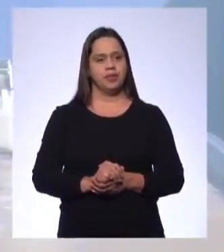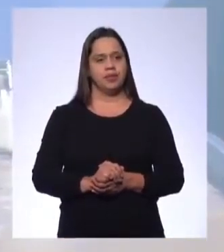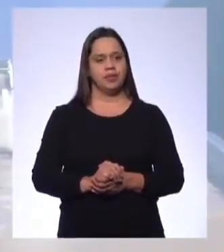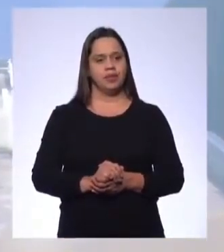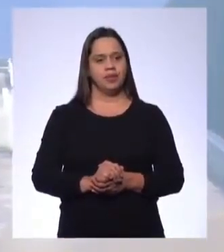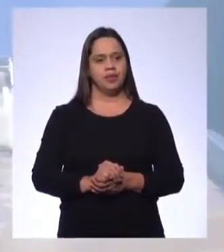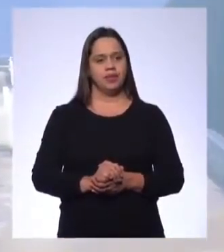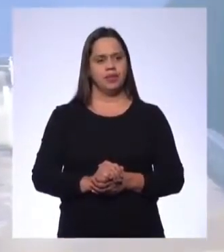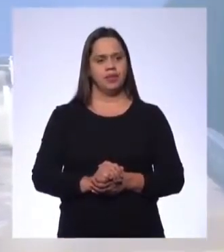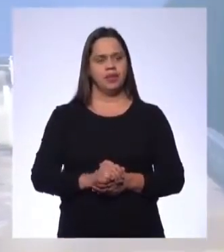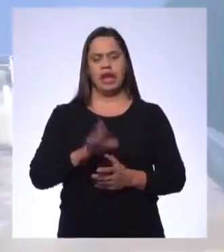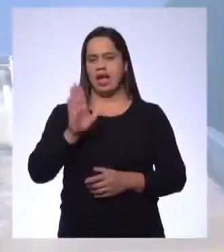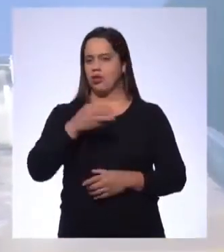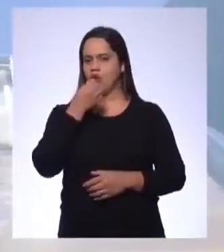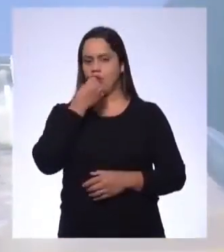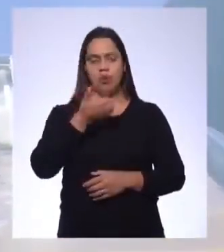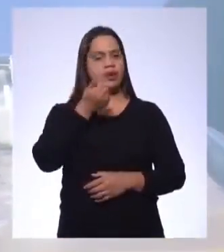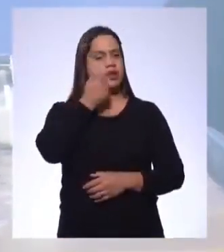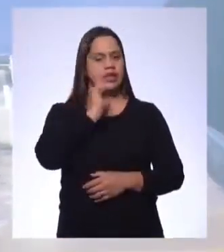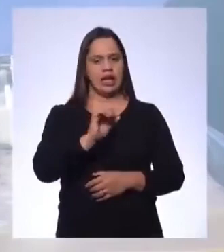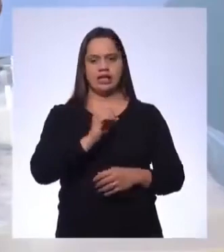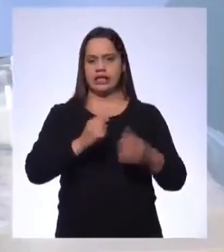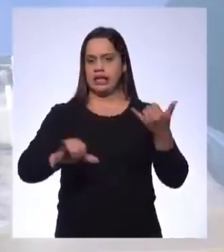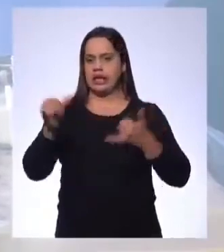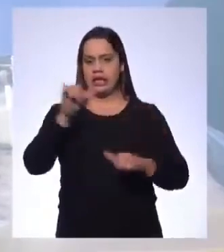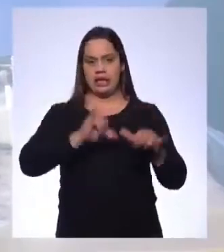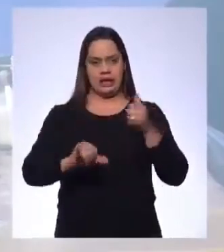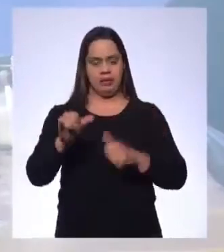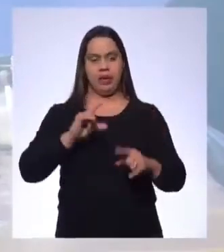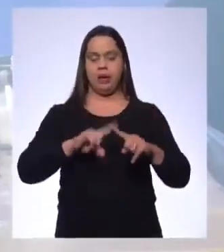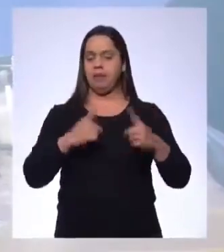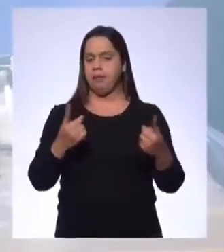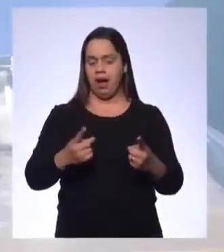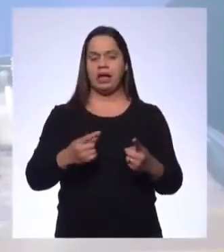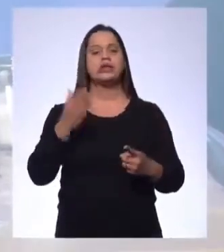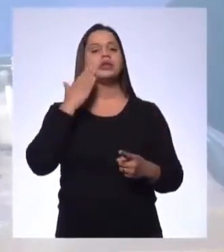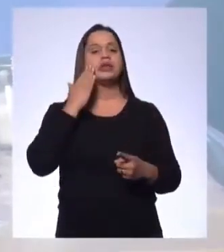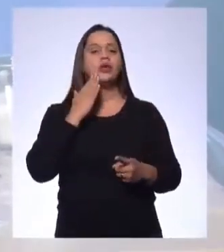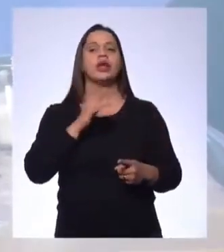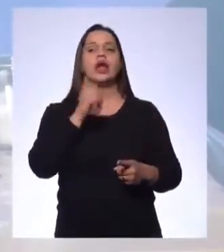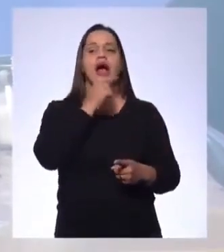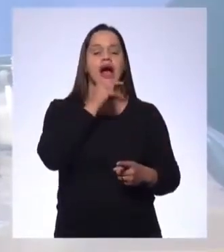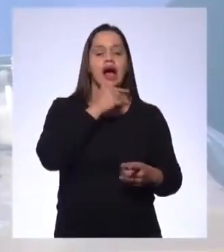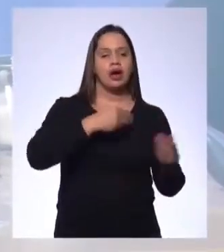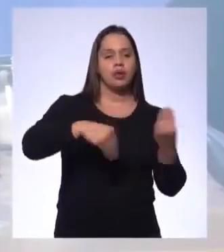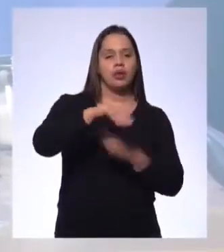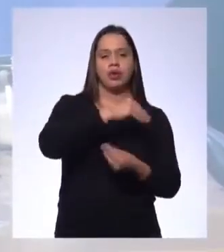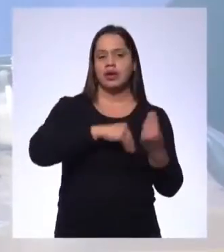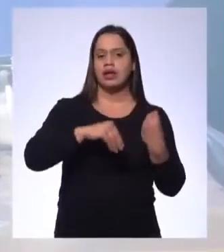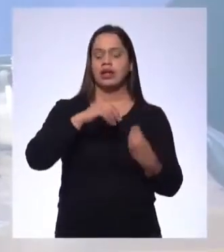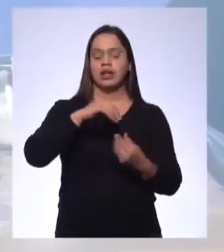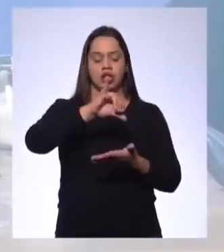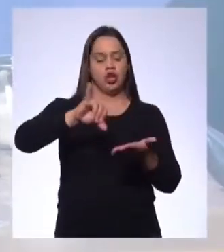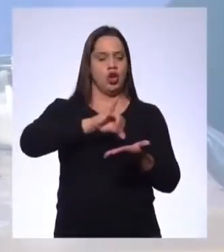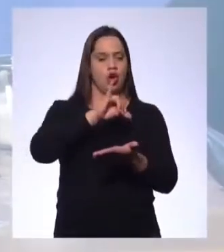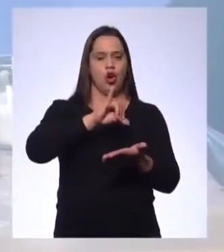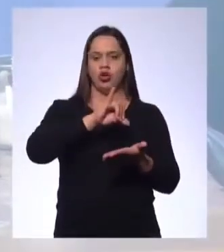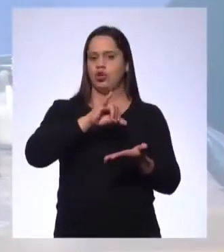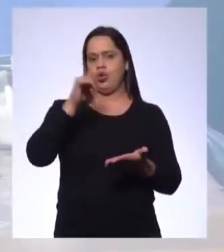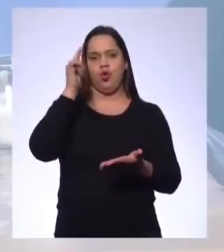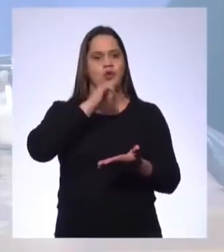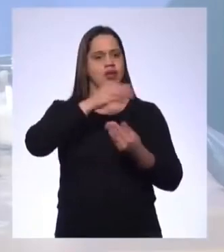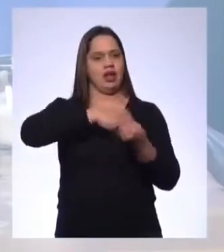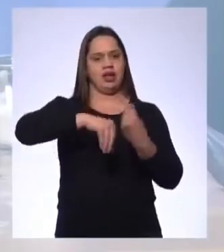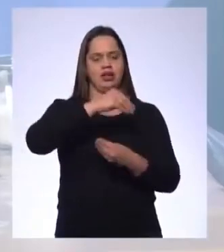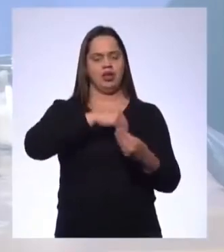Eu não sou boa de ciências e nem de química, gente, mas o óleo e a água não se misturam. Um deles é mais leve. Eu acho que o óleo